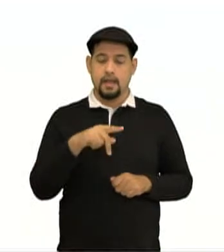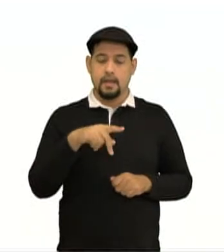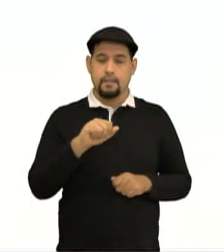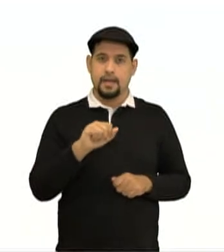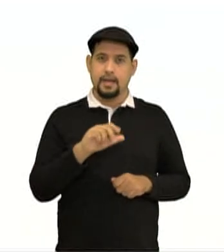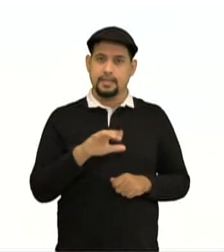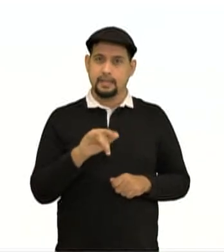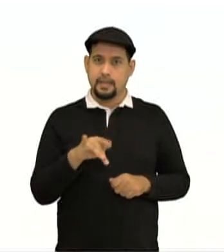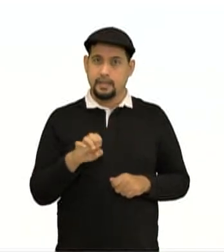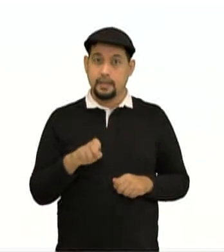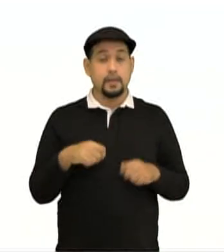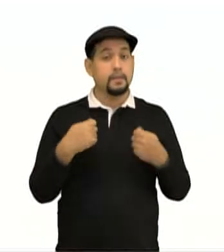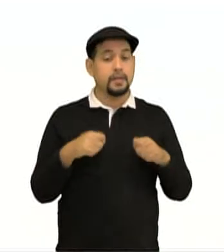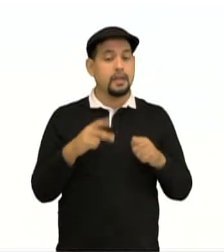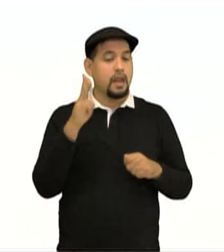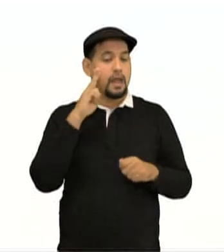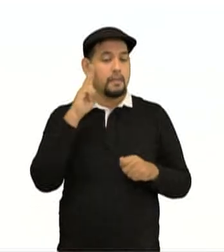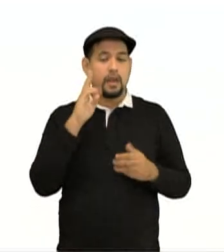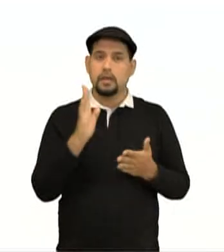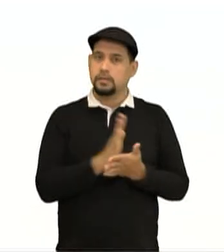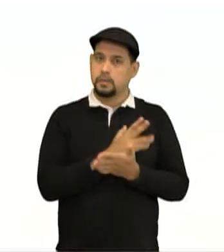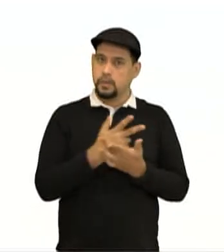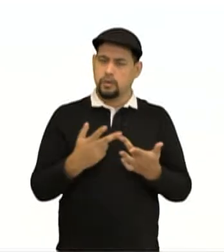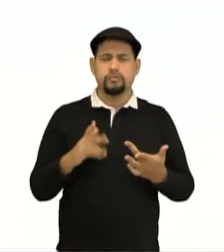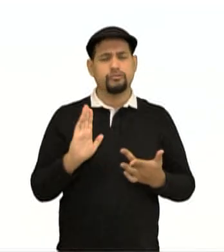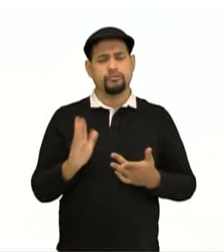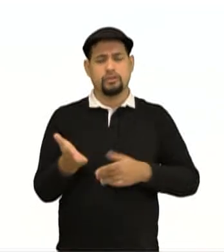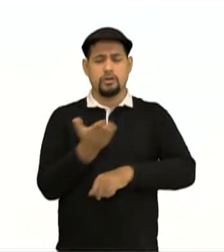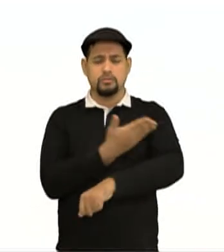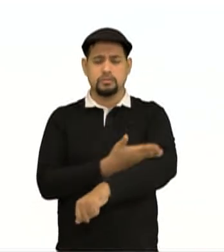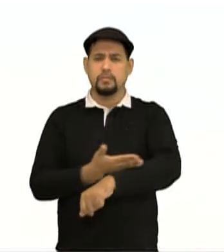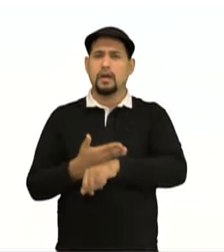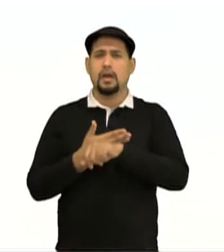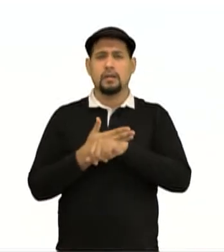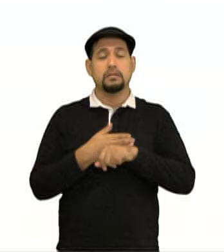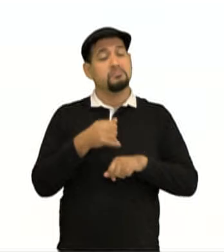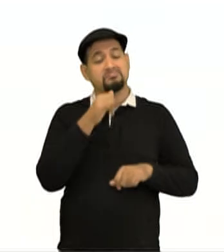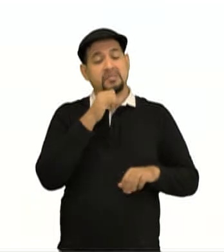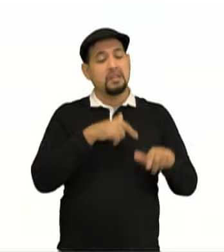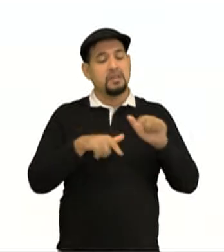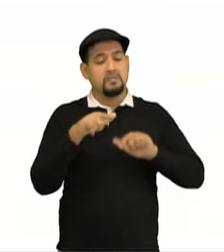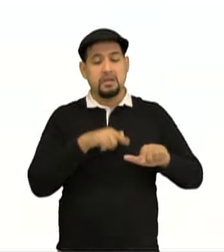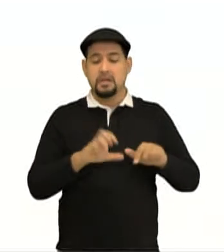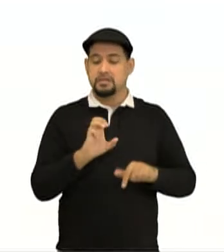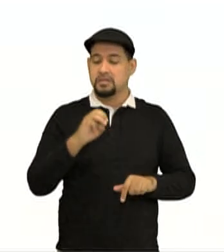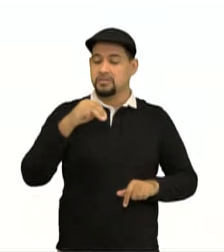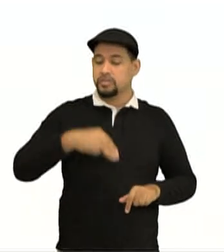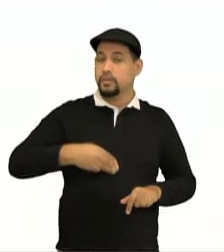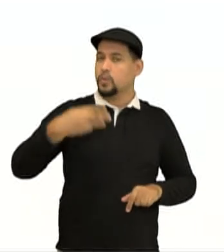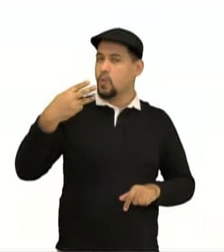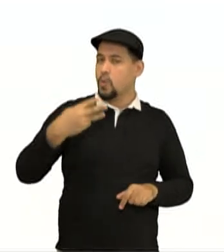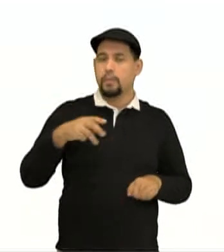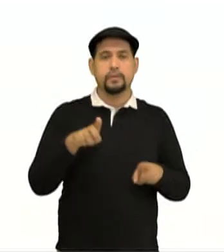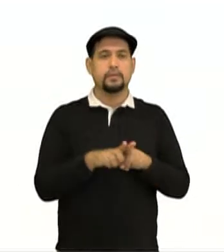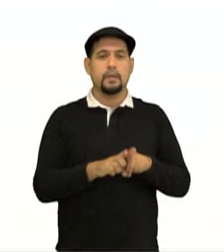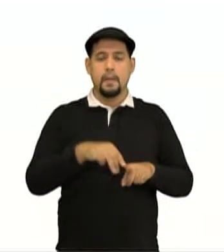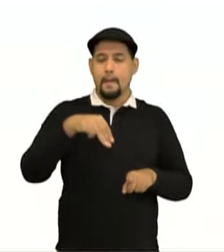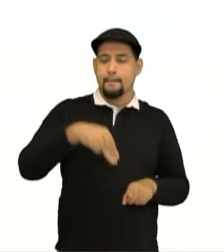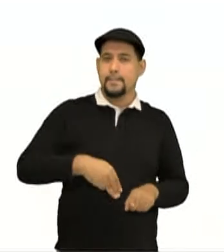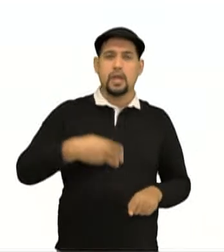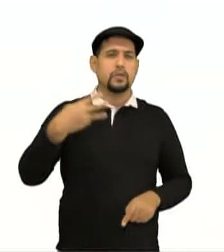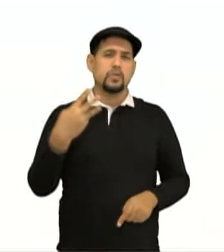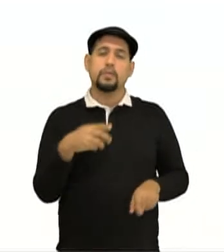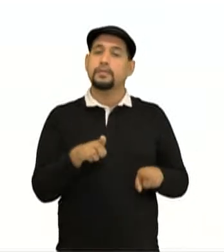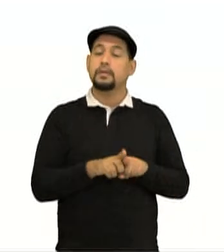gente precisa lembrar de algumas unidades. A gente está mais acostumado a trabalhar centímetros cúbicos para falar volume, metros cúbicos para falar